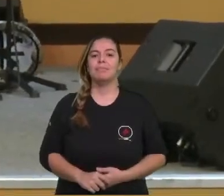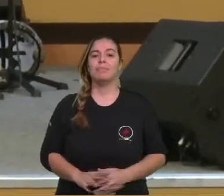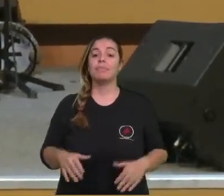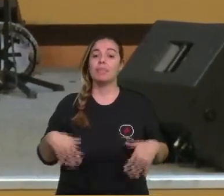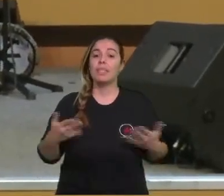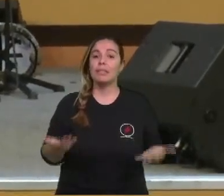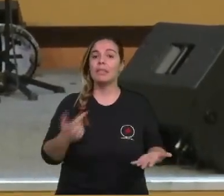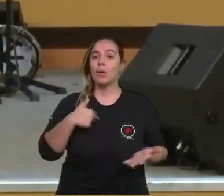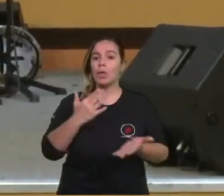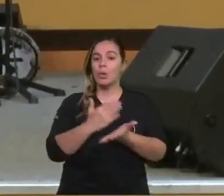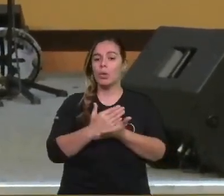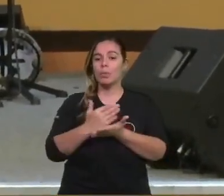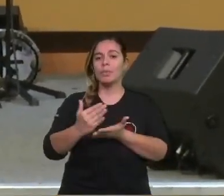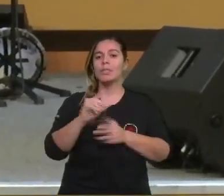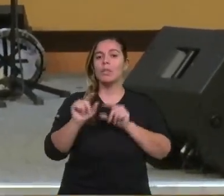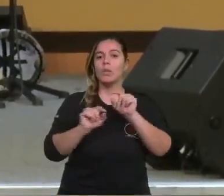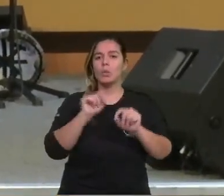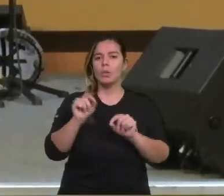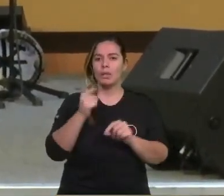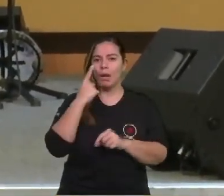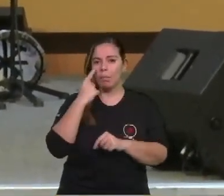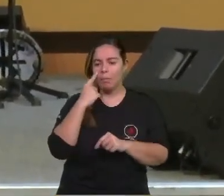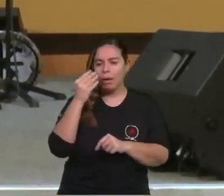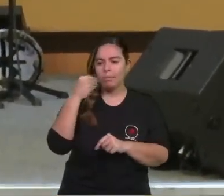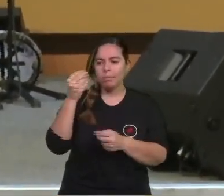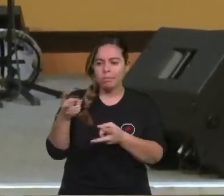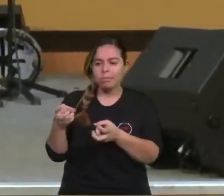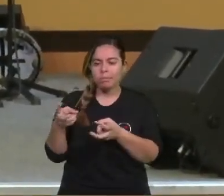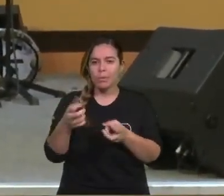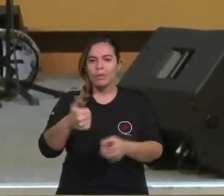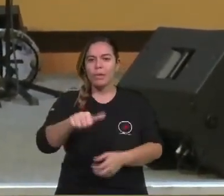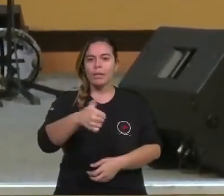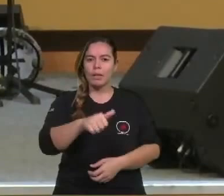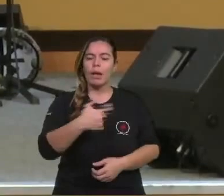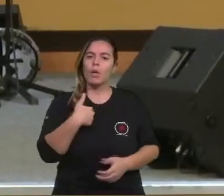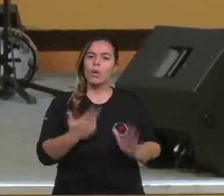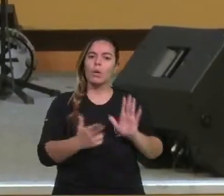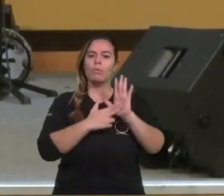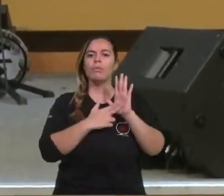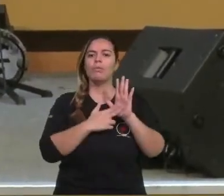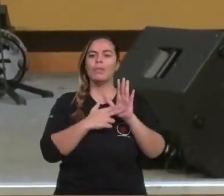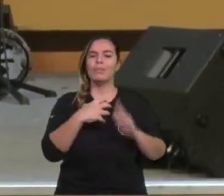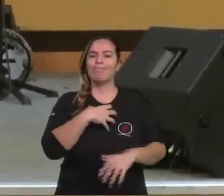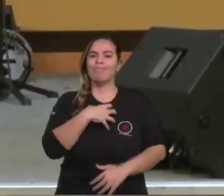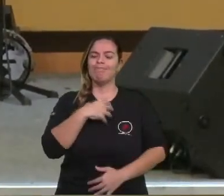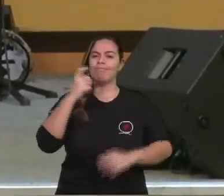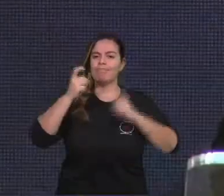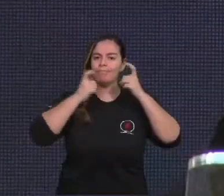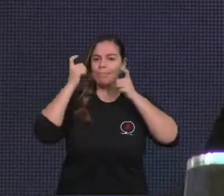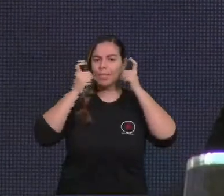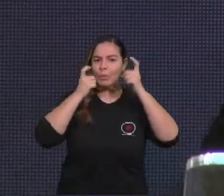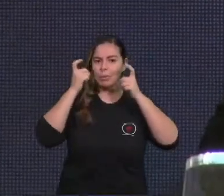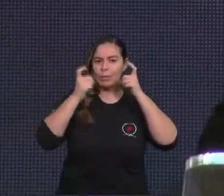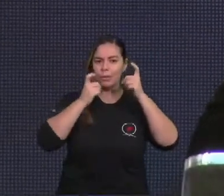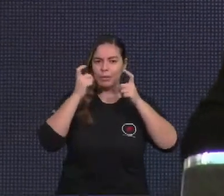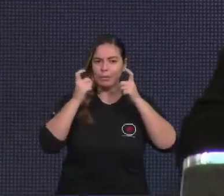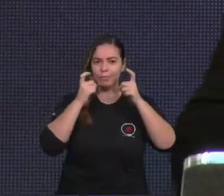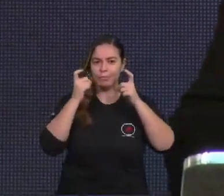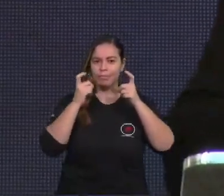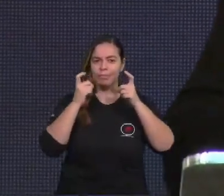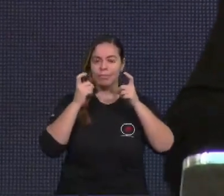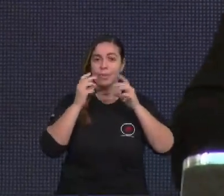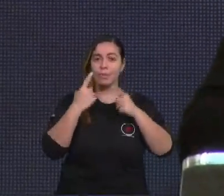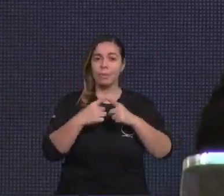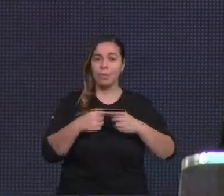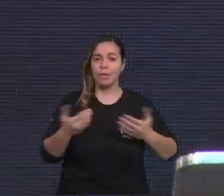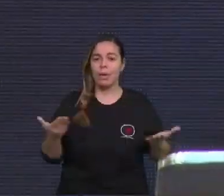Bom, e aí então eu comecei a medir. E eu confesso a vocês que isso me deixou muito preocupado, porque agora